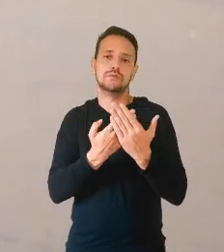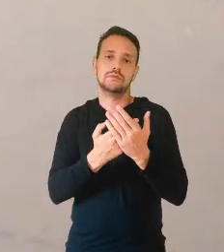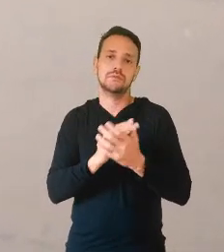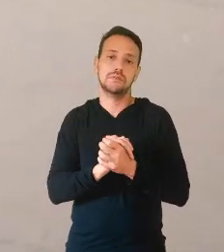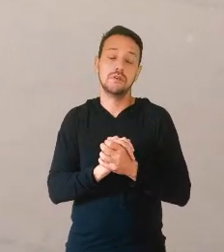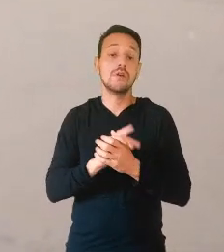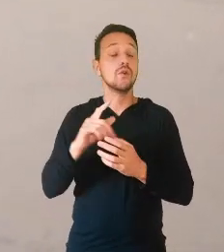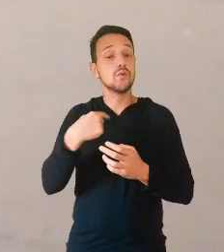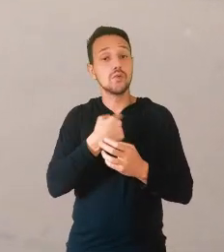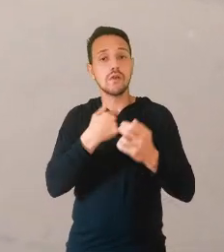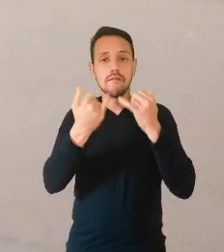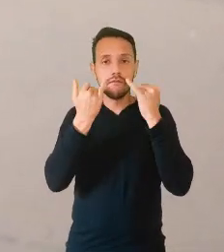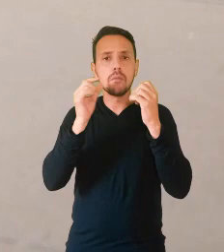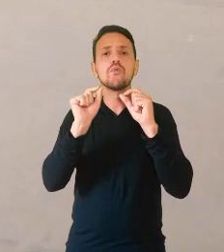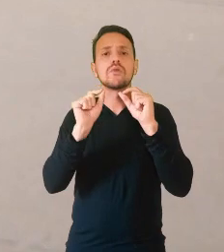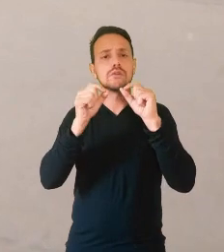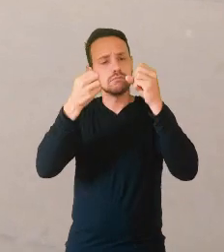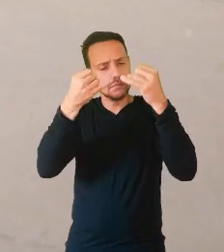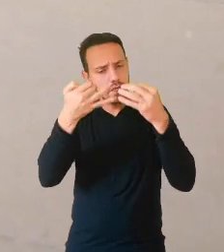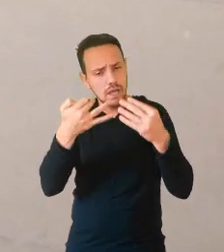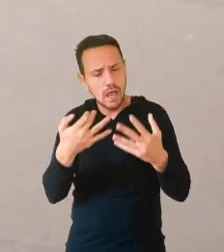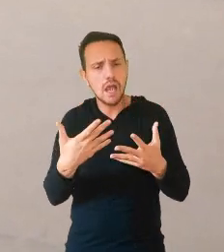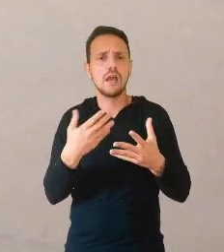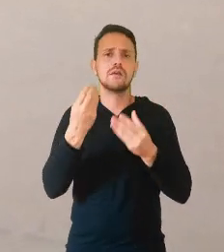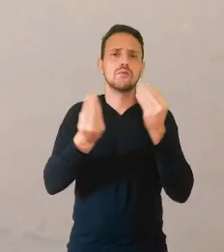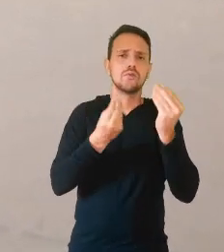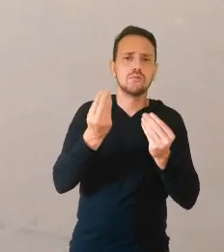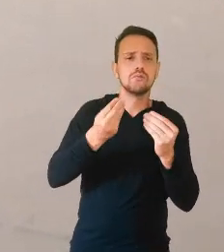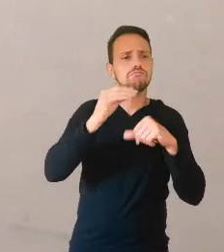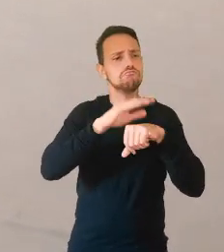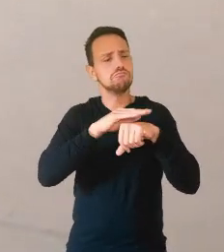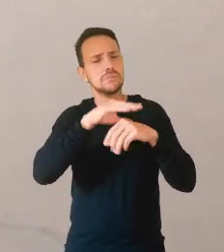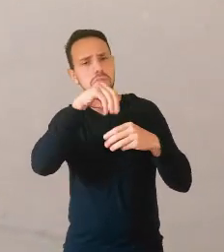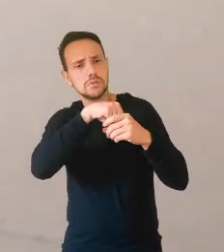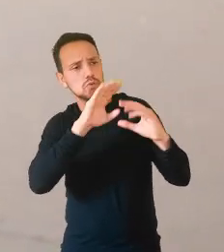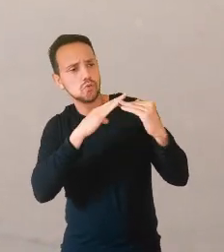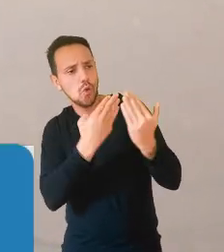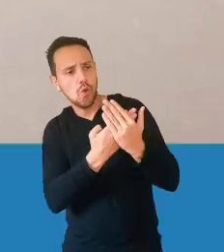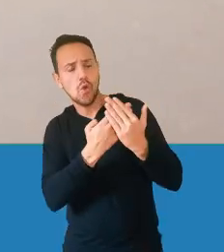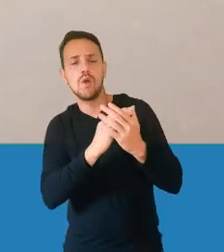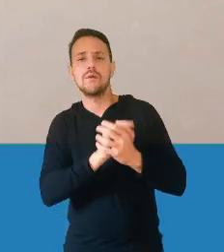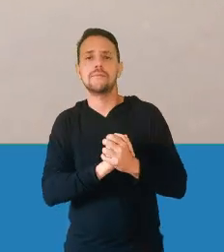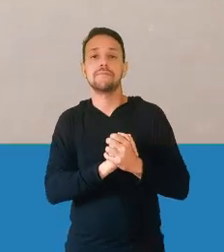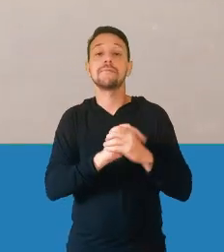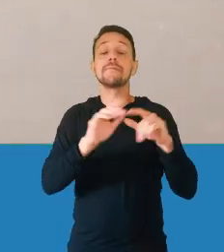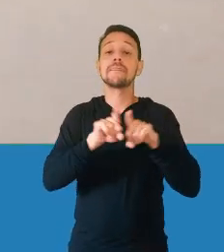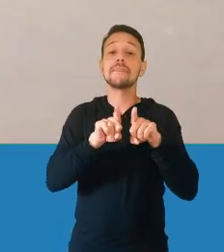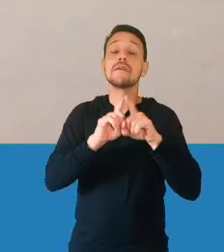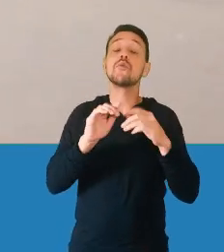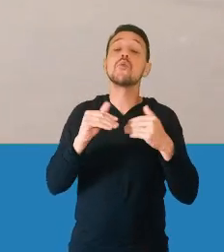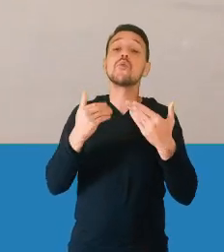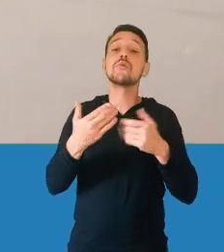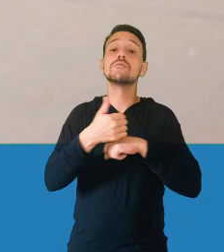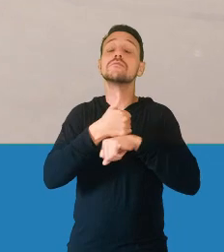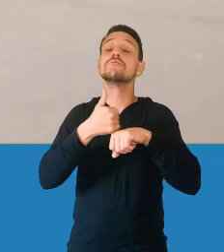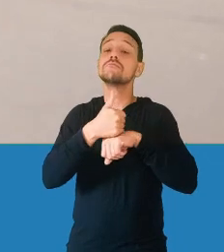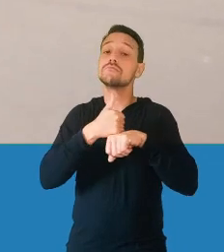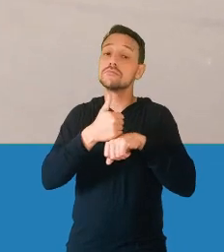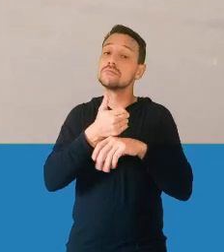nós vamos informar o que a gente faz, quem nos recebe na escola, quais são os profissionais que